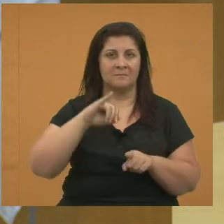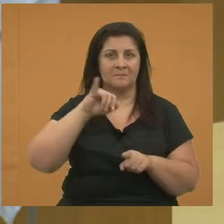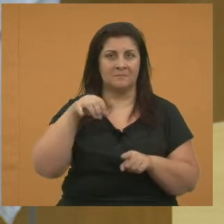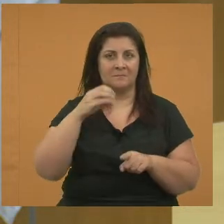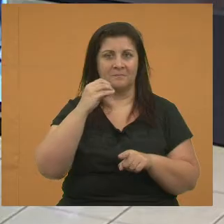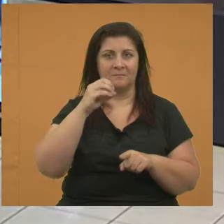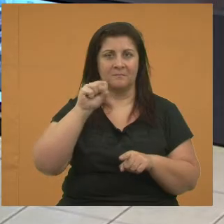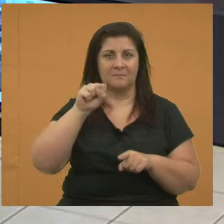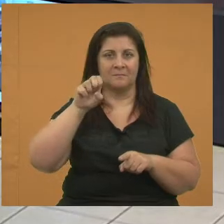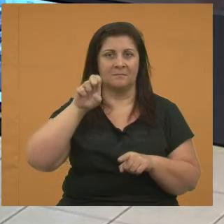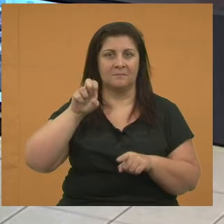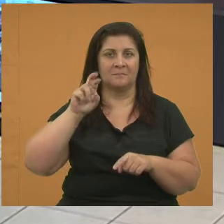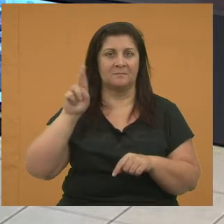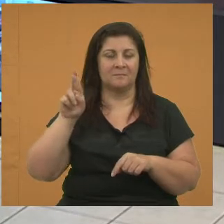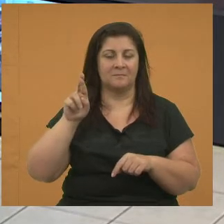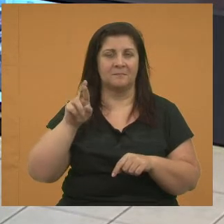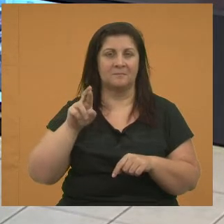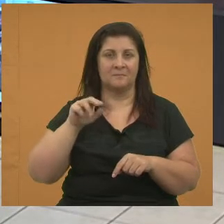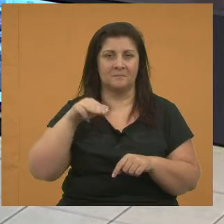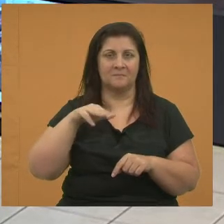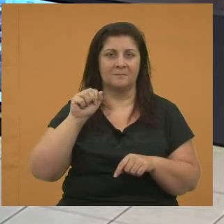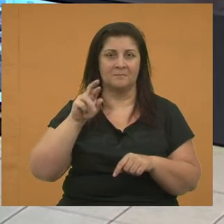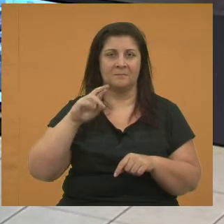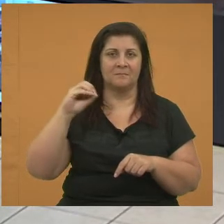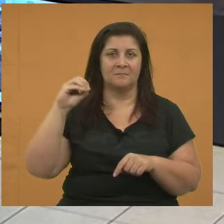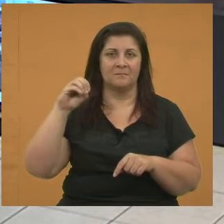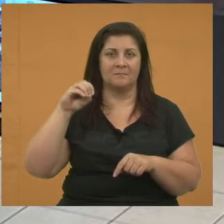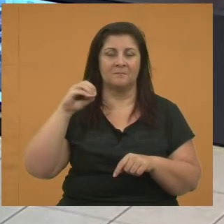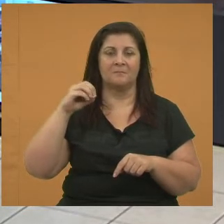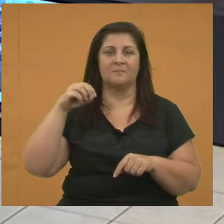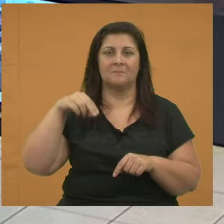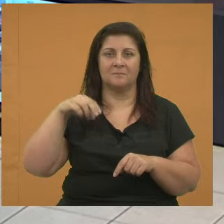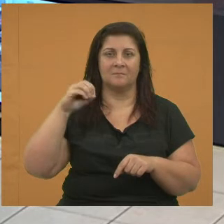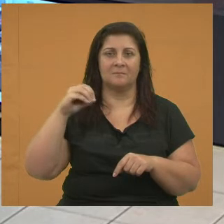nome, representante da Secretaria de Desenvolvimento Econômico.